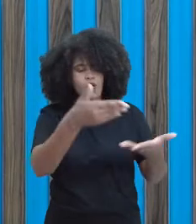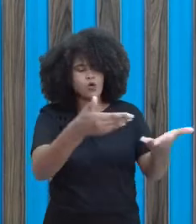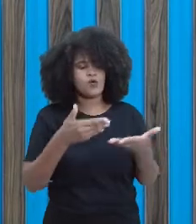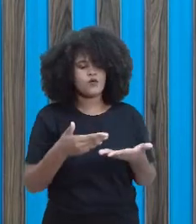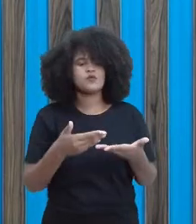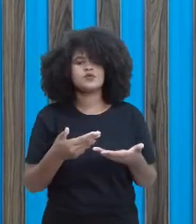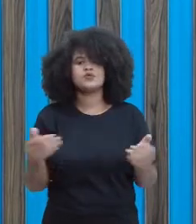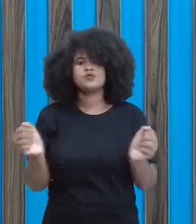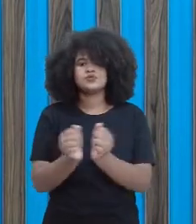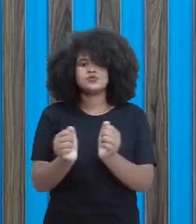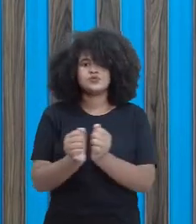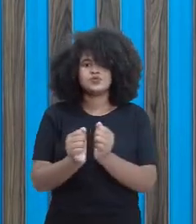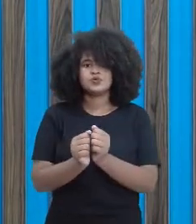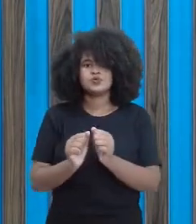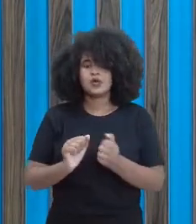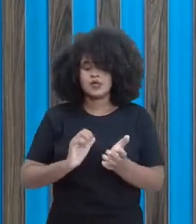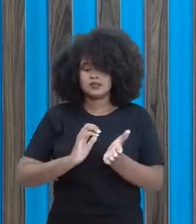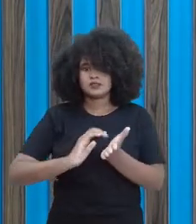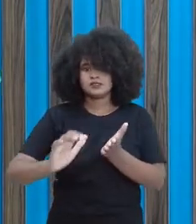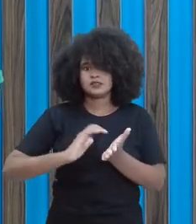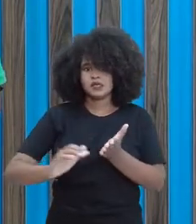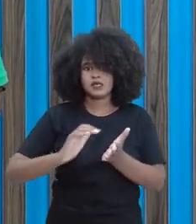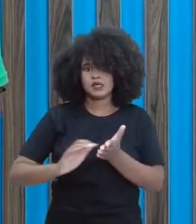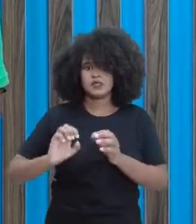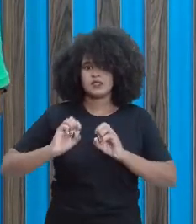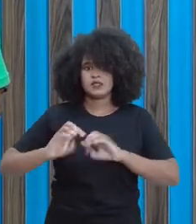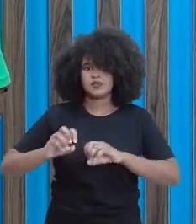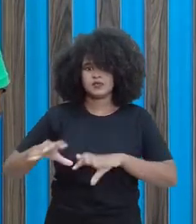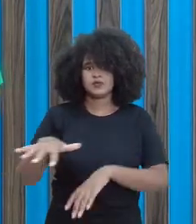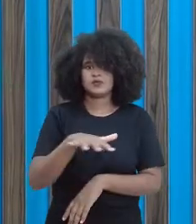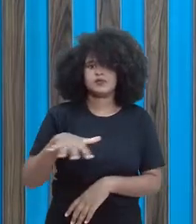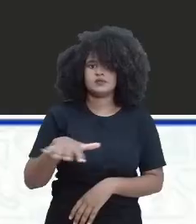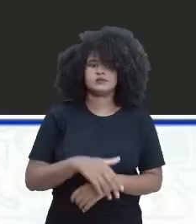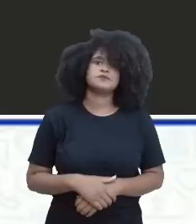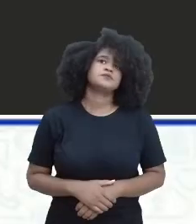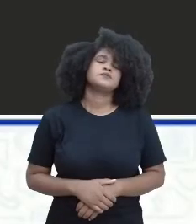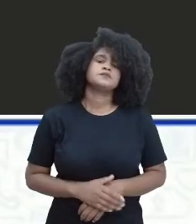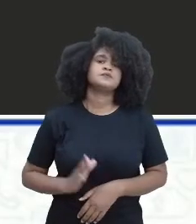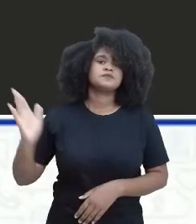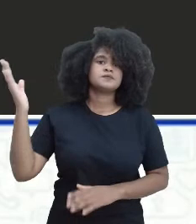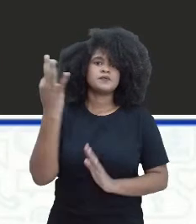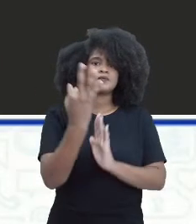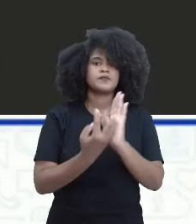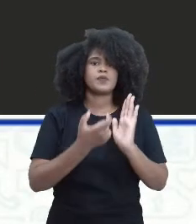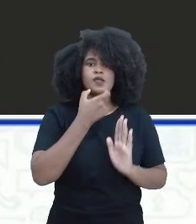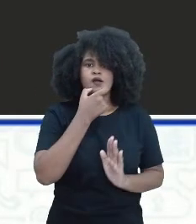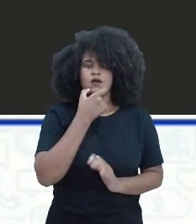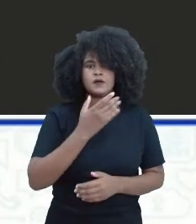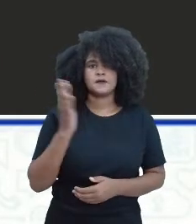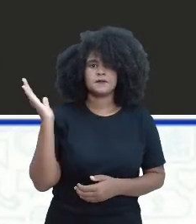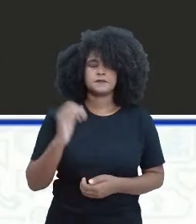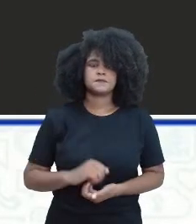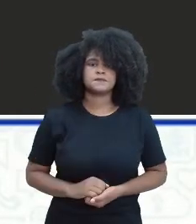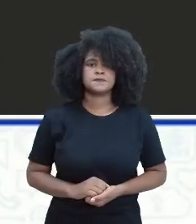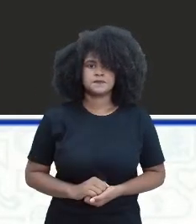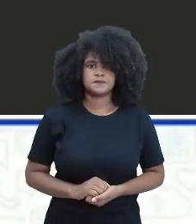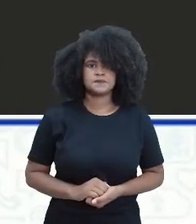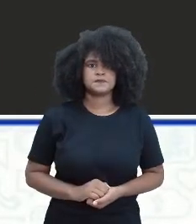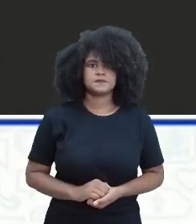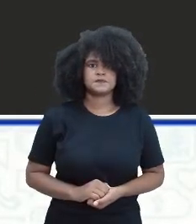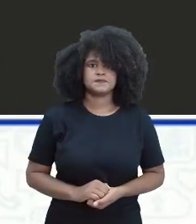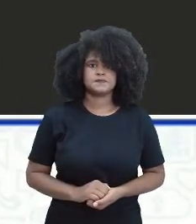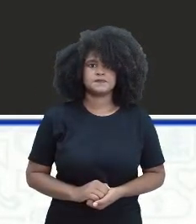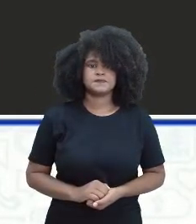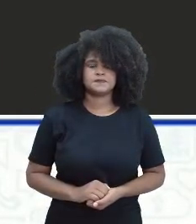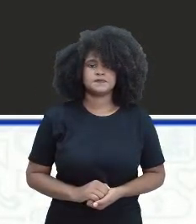para ser seu secretário de Educação. His last work his last work was The Pedagogy